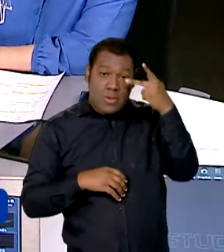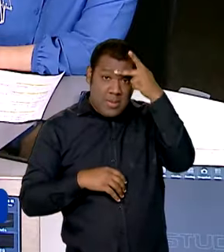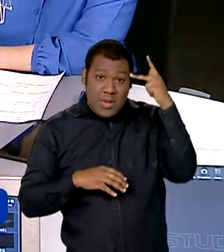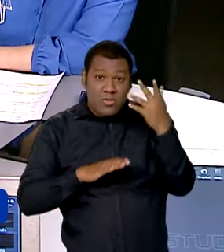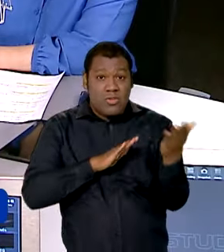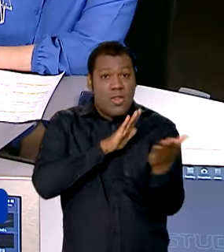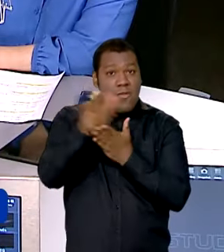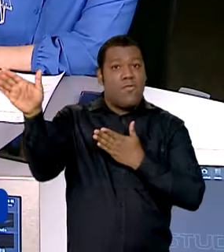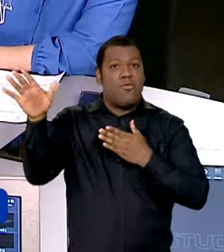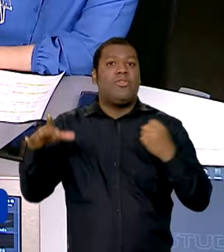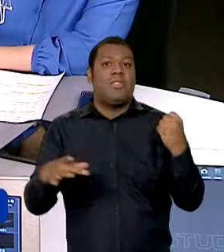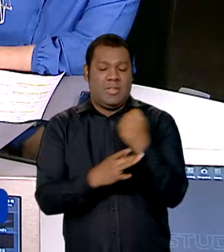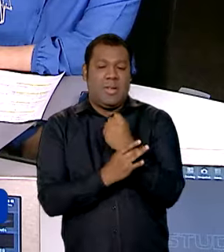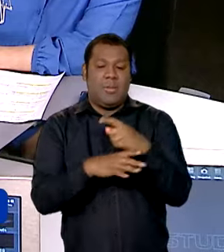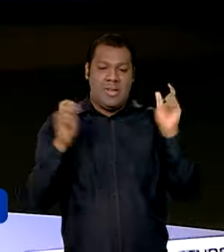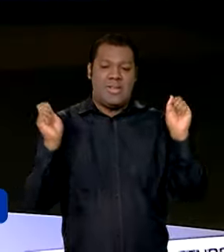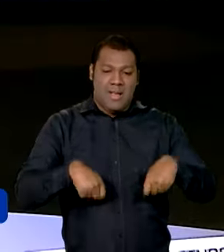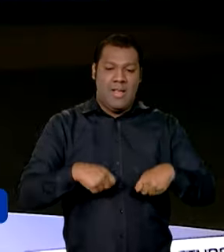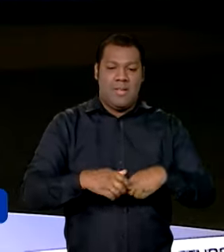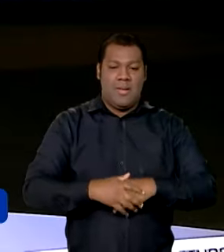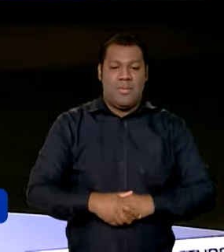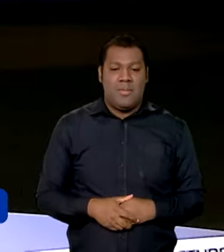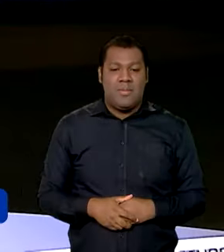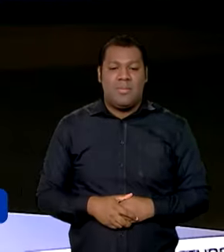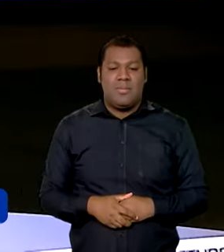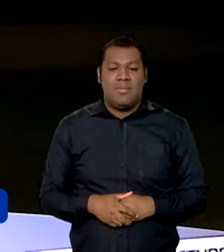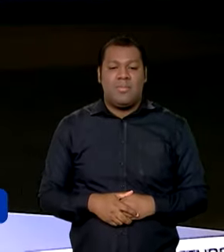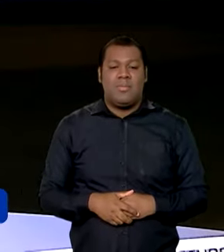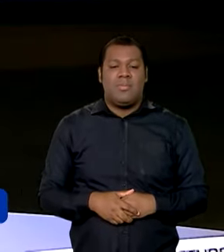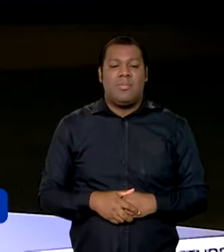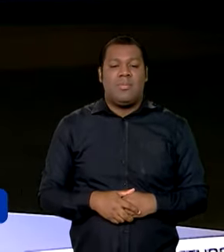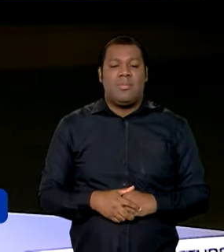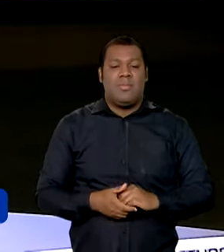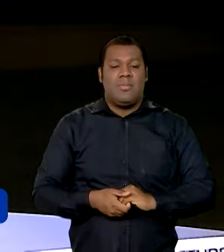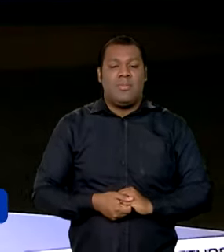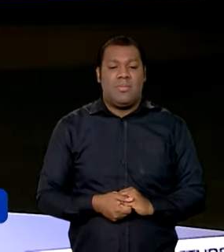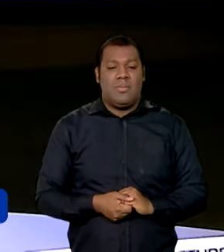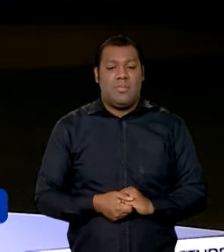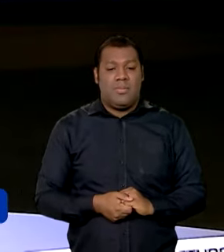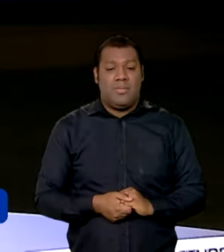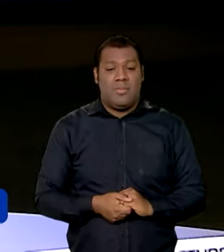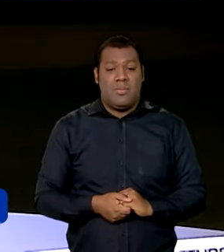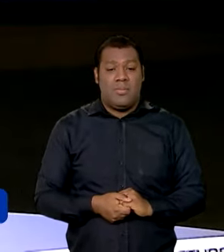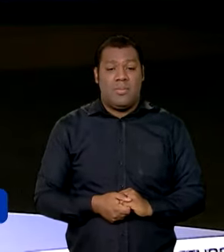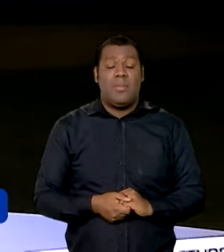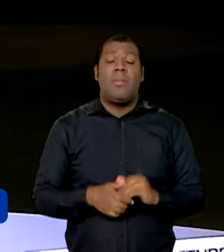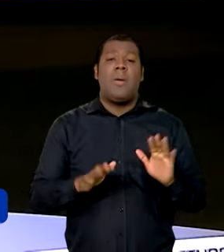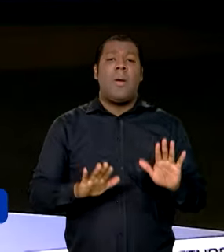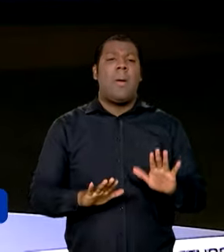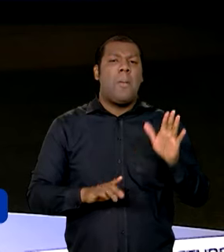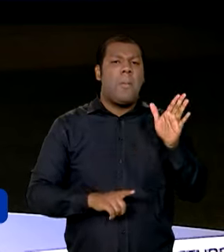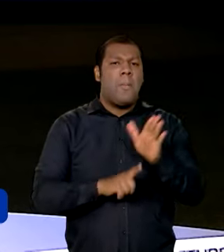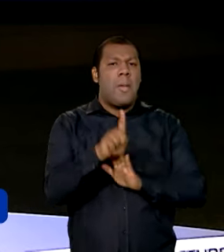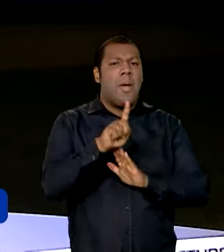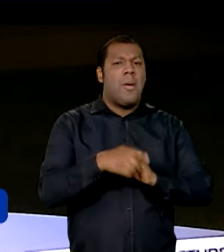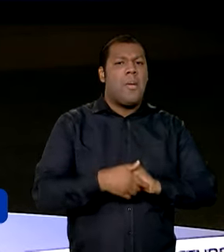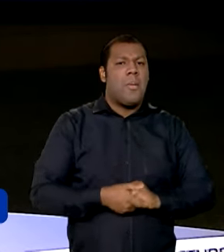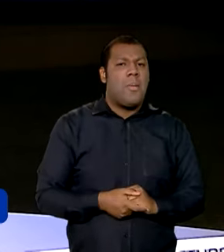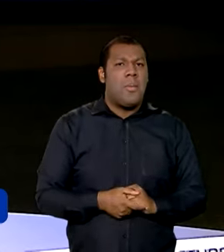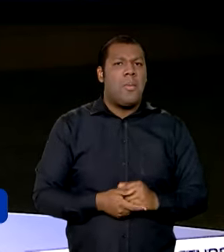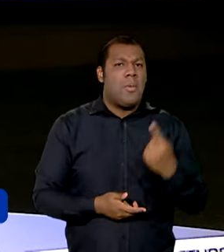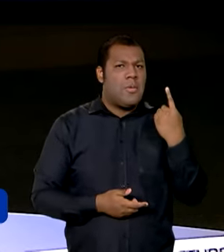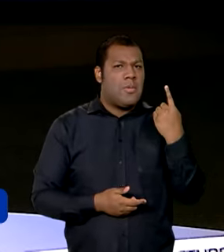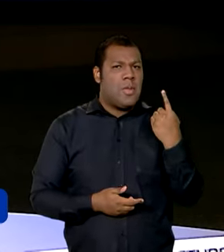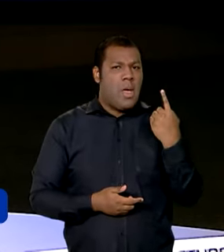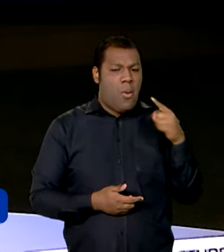mudanças climáticas sobretudo Ministro Pode ser que a gente volte a esse assunto E vamos voltar inclusive com colegas mas só pra gente fechar essa questão